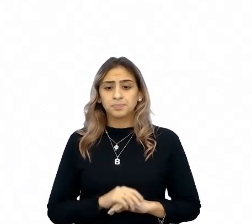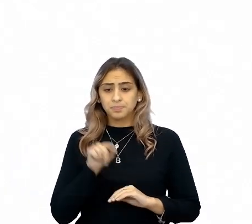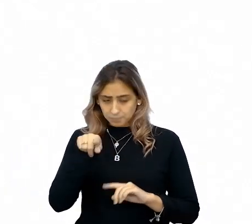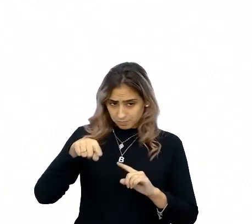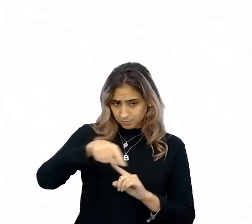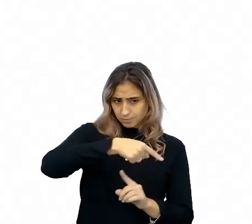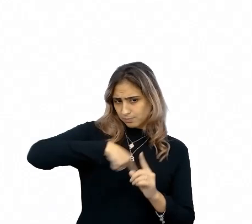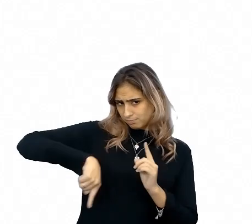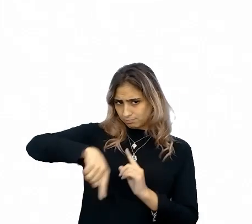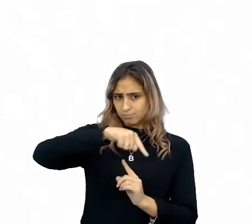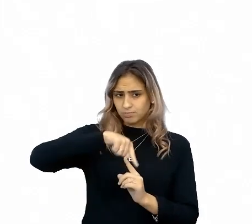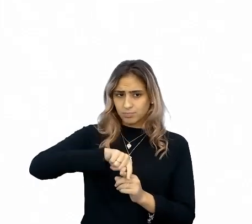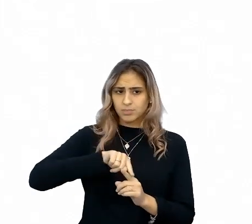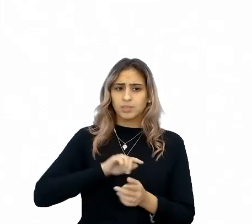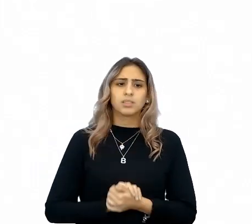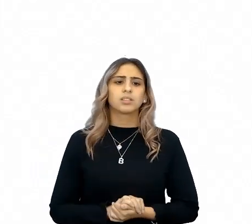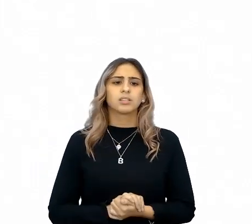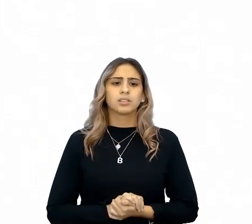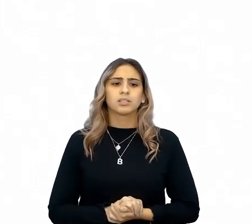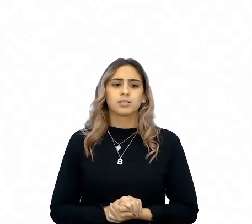roda, né,